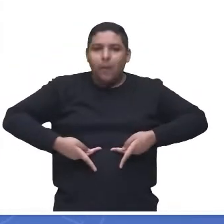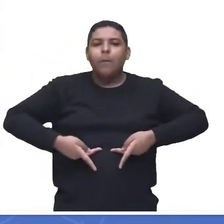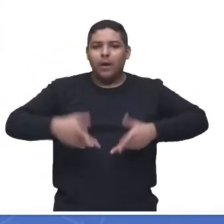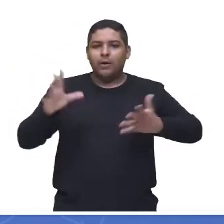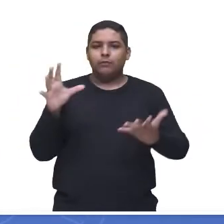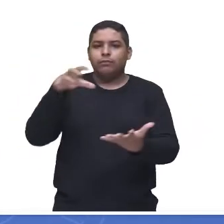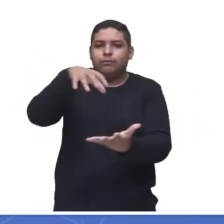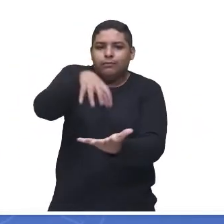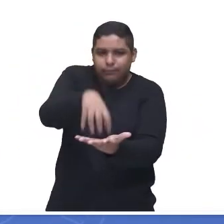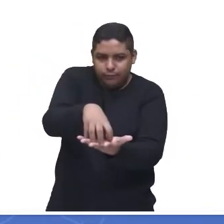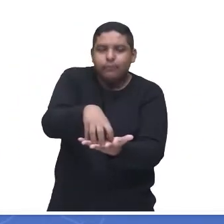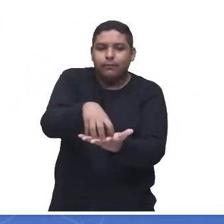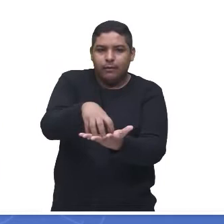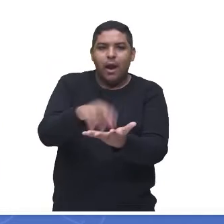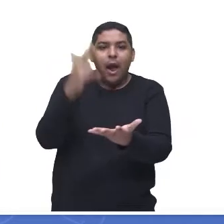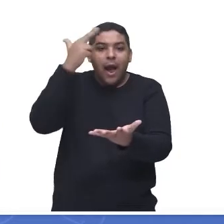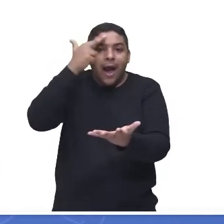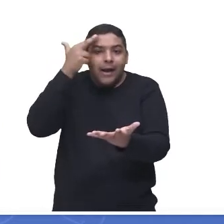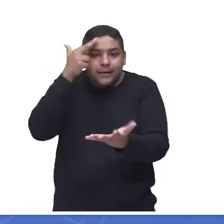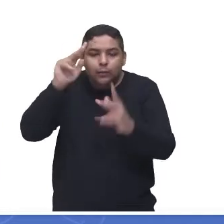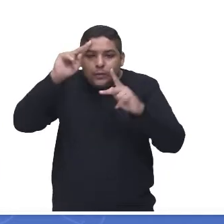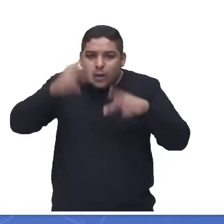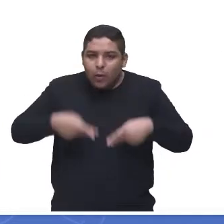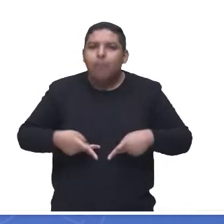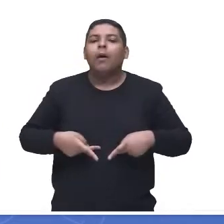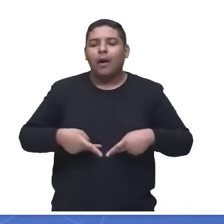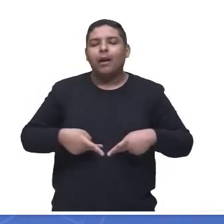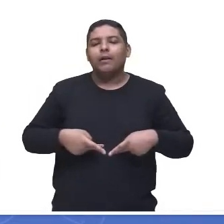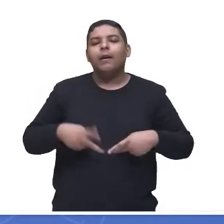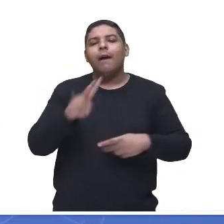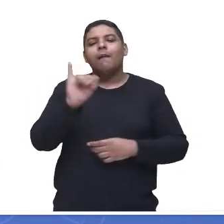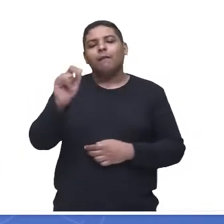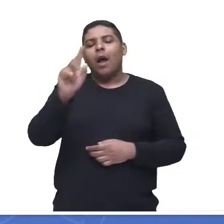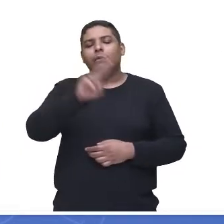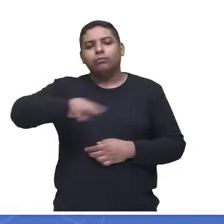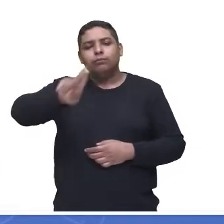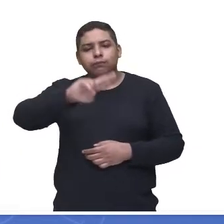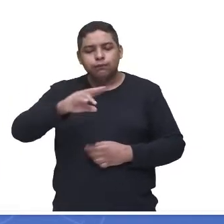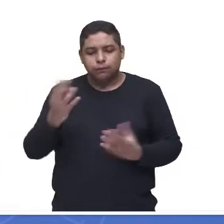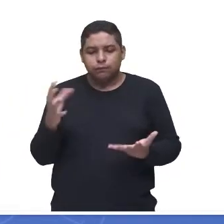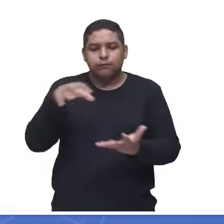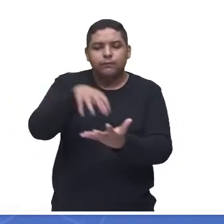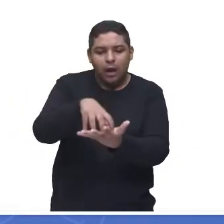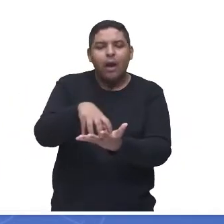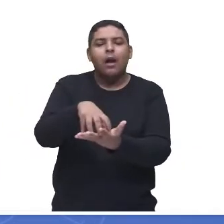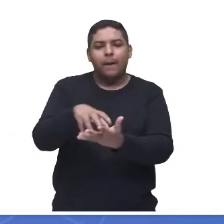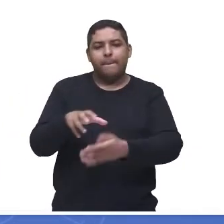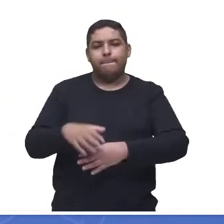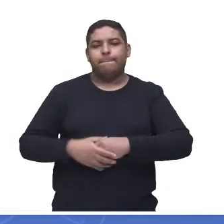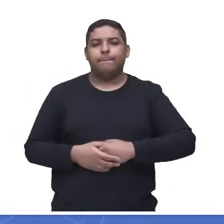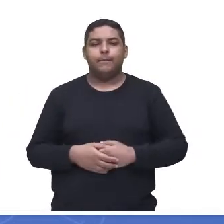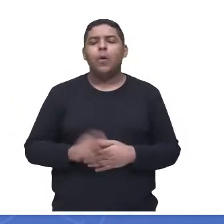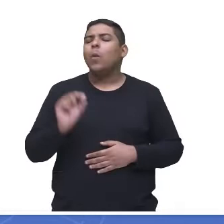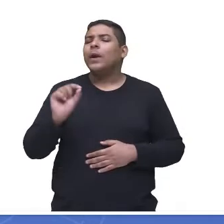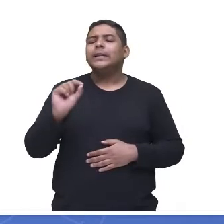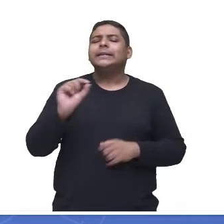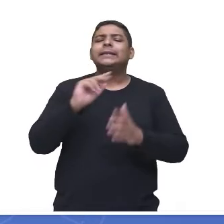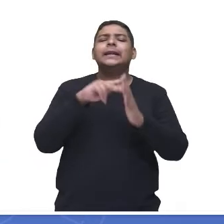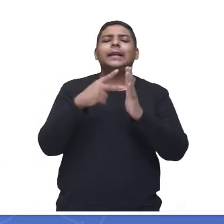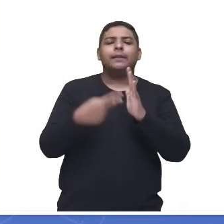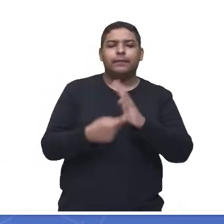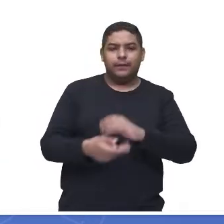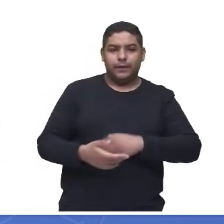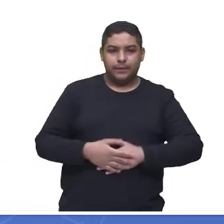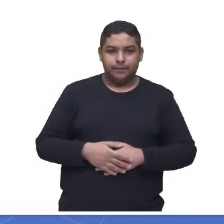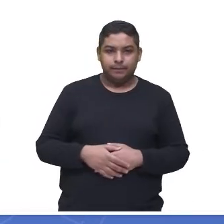vai agora determinar tudo. E como é que se dá isso então no período moderno? Então agora a gente vai entender o que é o pensamento moderno.